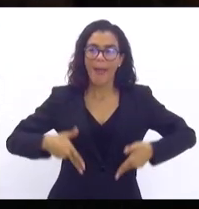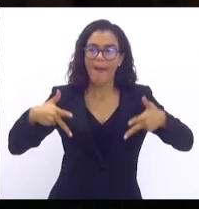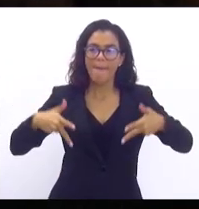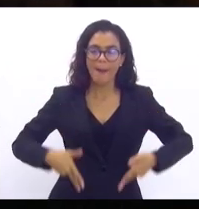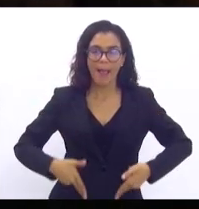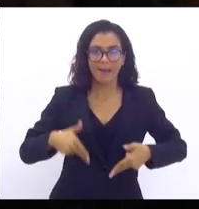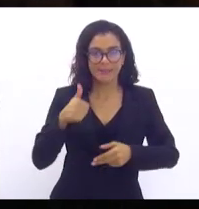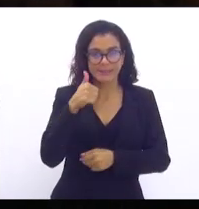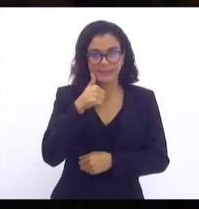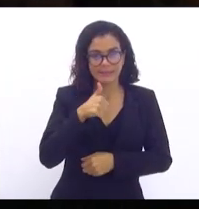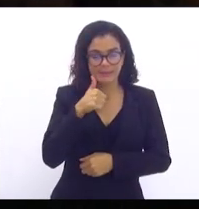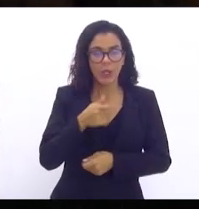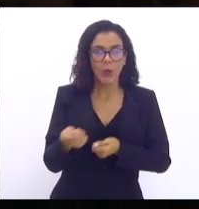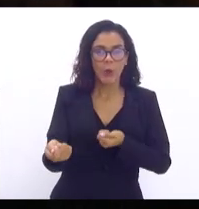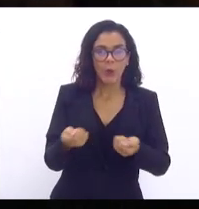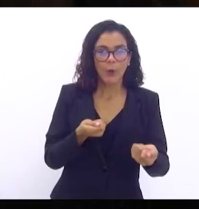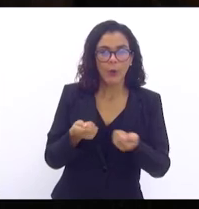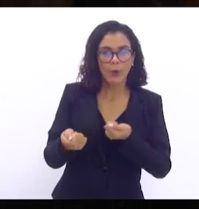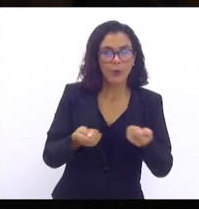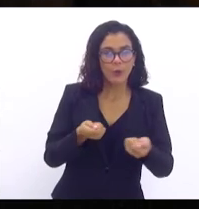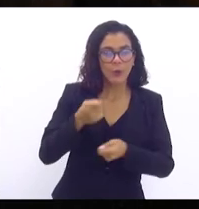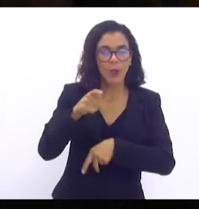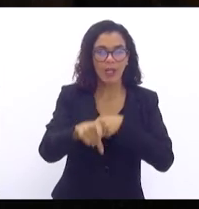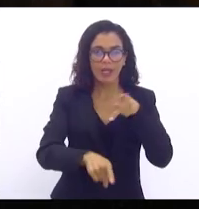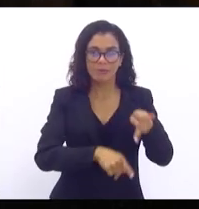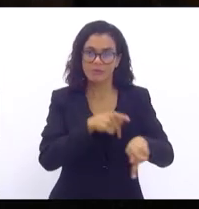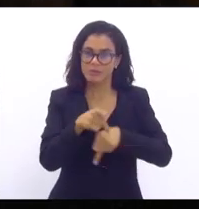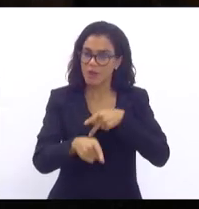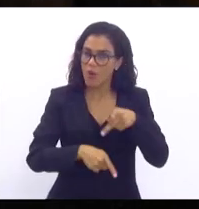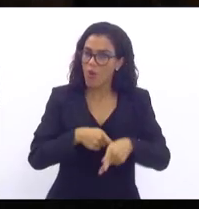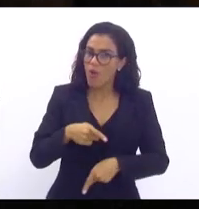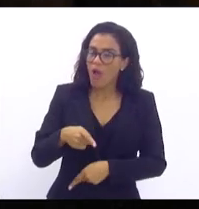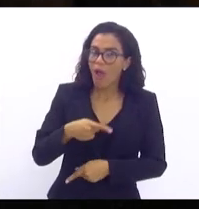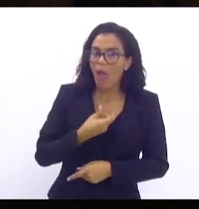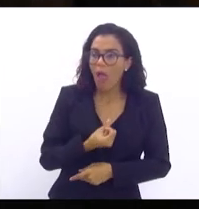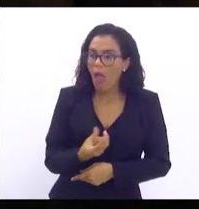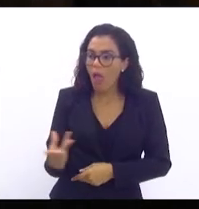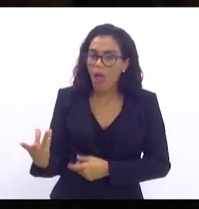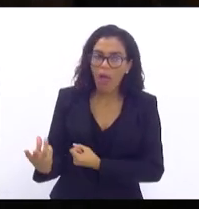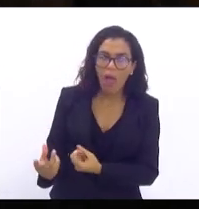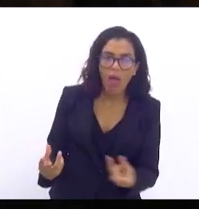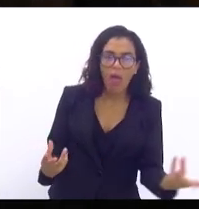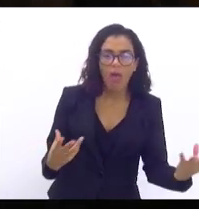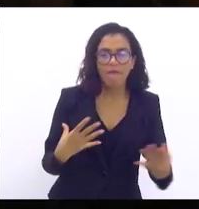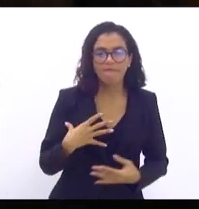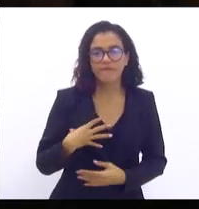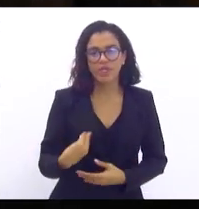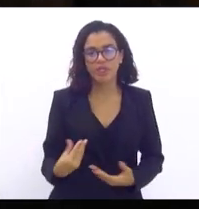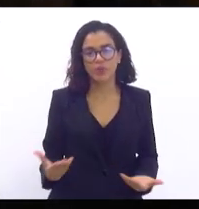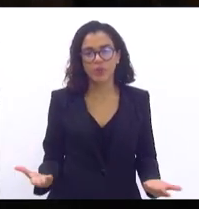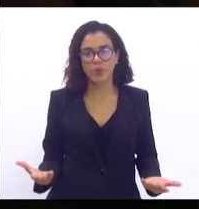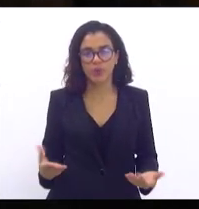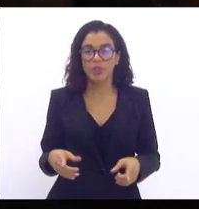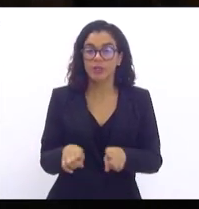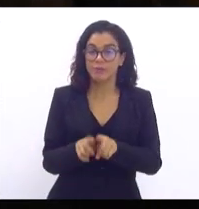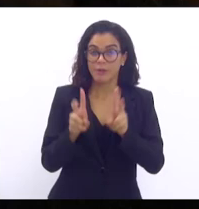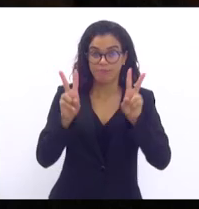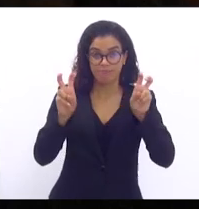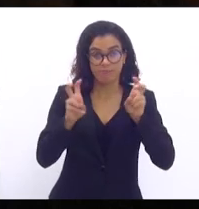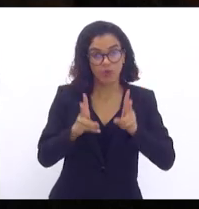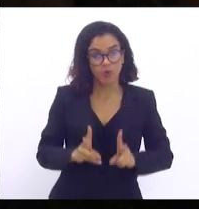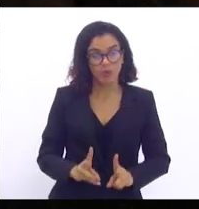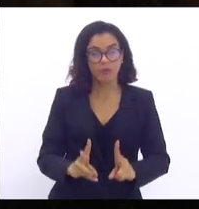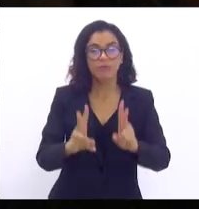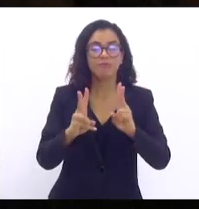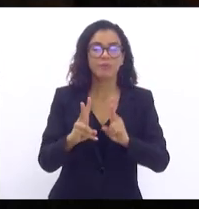meninas, controlar essa população. É muito filho, cara. E segue mais, abre aspas, e